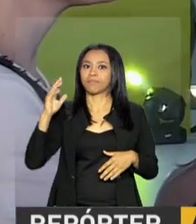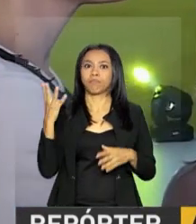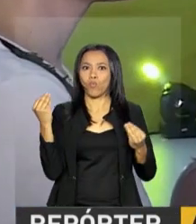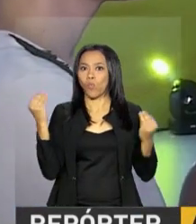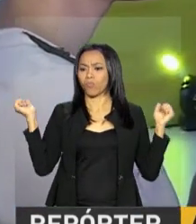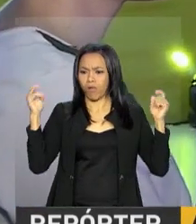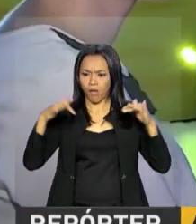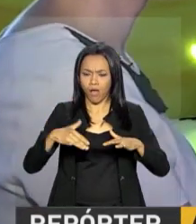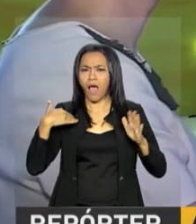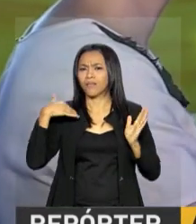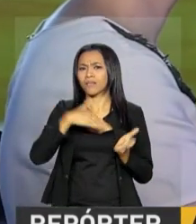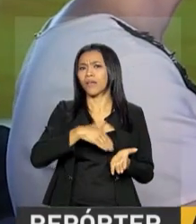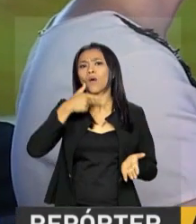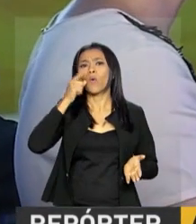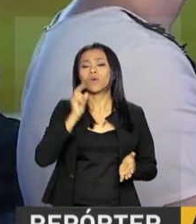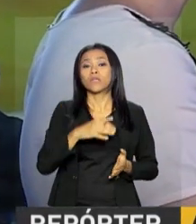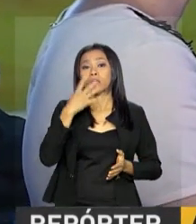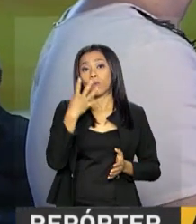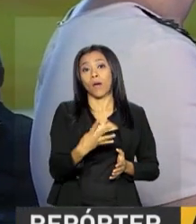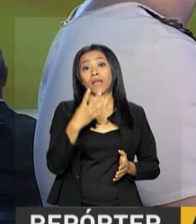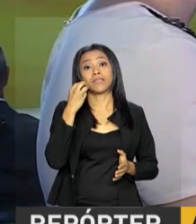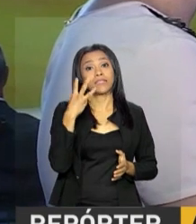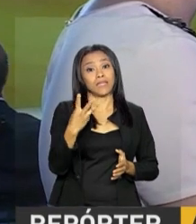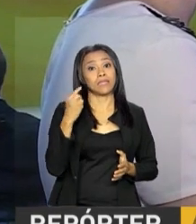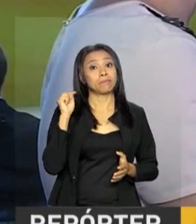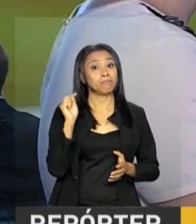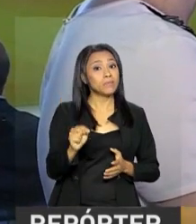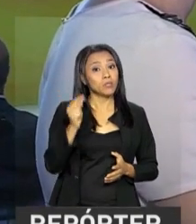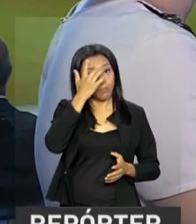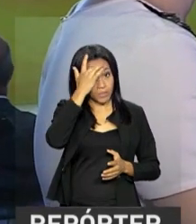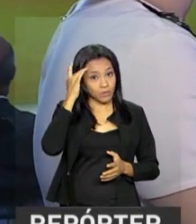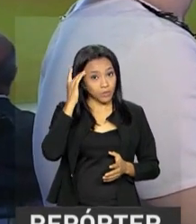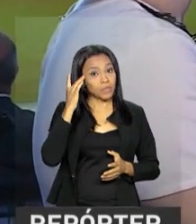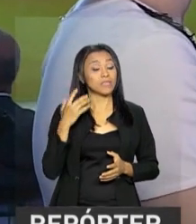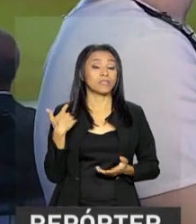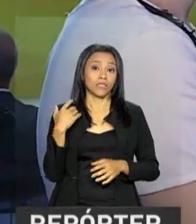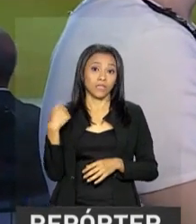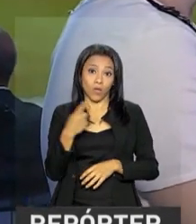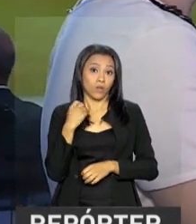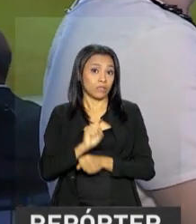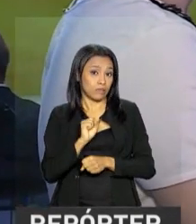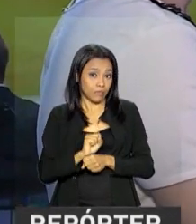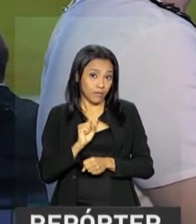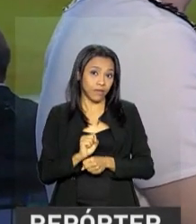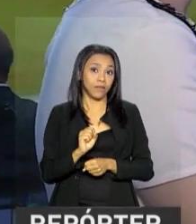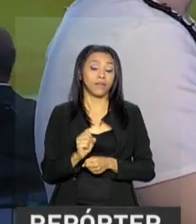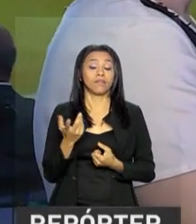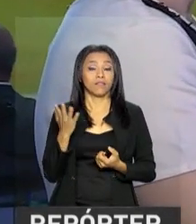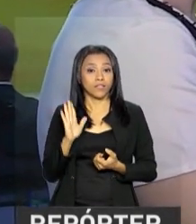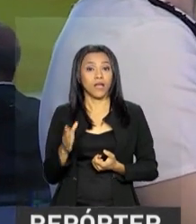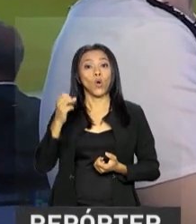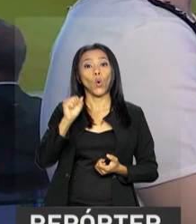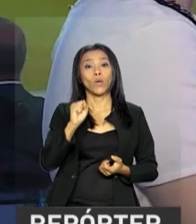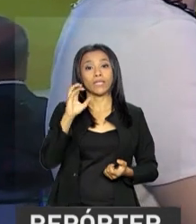expectativas. Até ontem passaram por aqui 43 mil pessoas e a expectativa nova que foi gerada a partir de então é